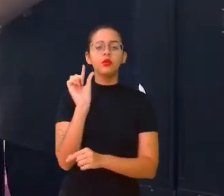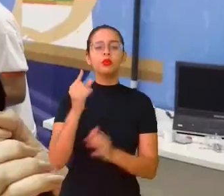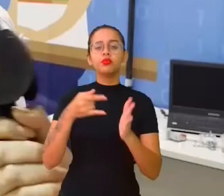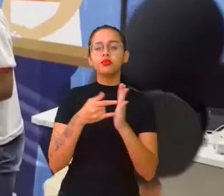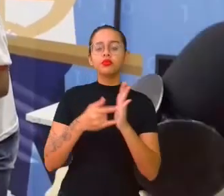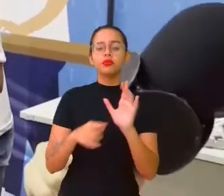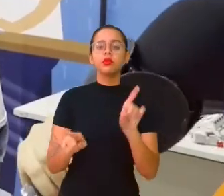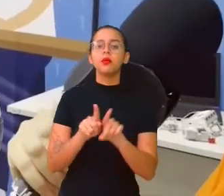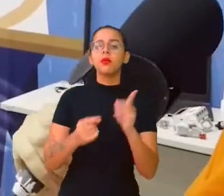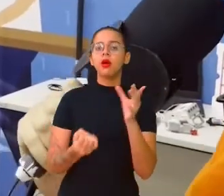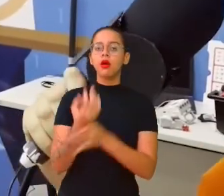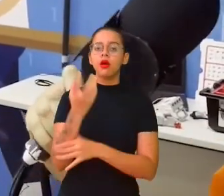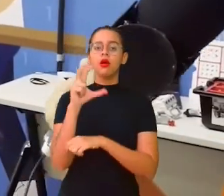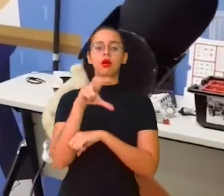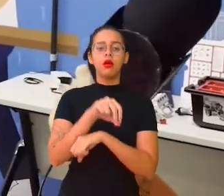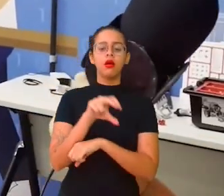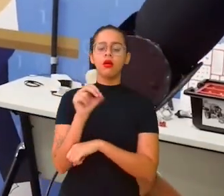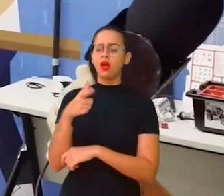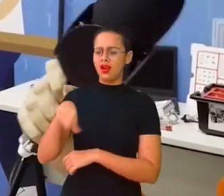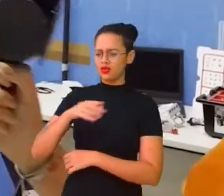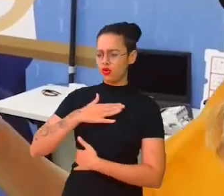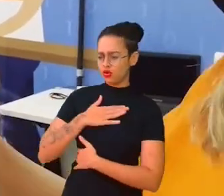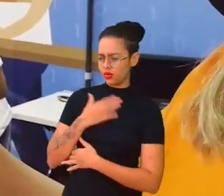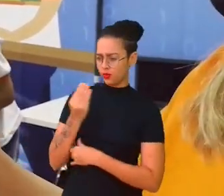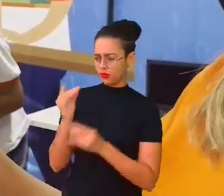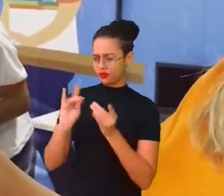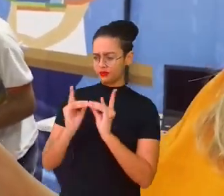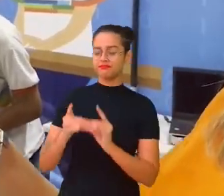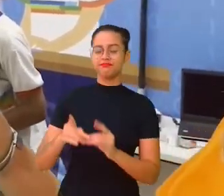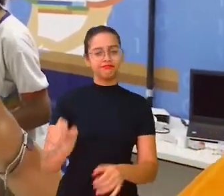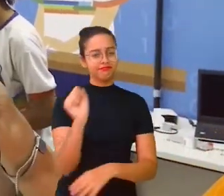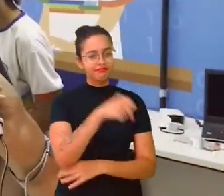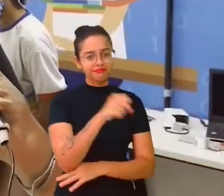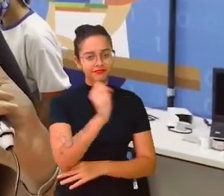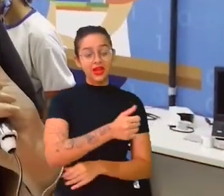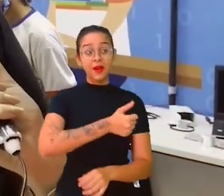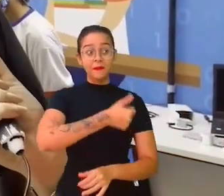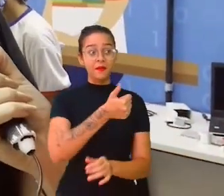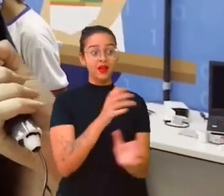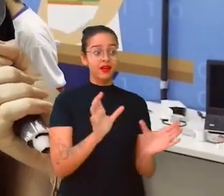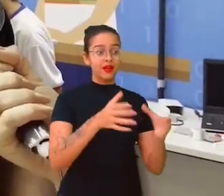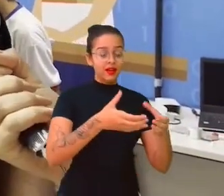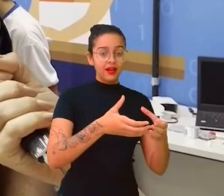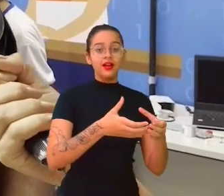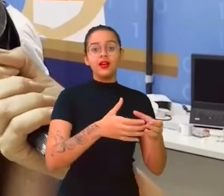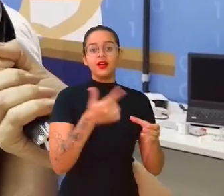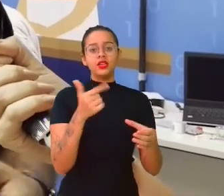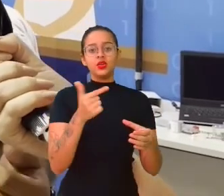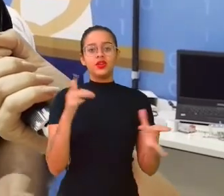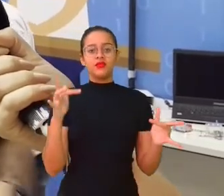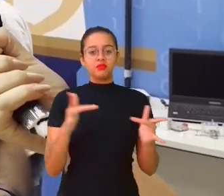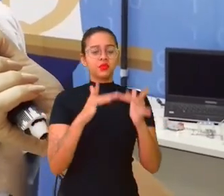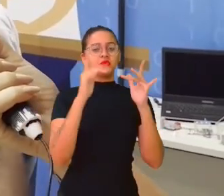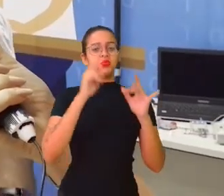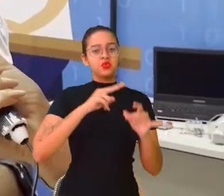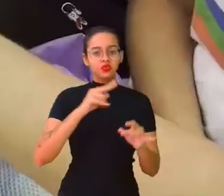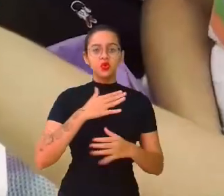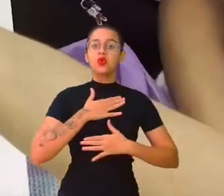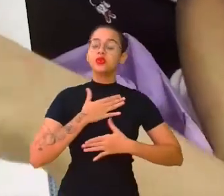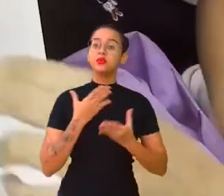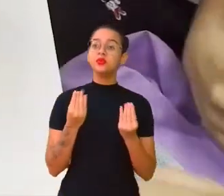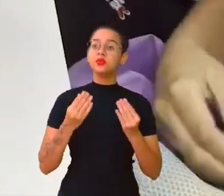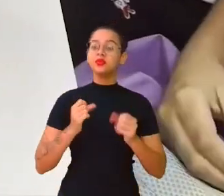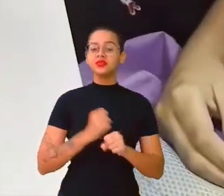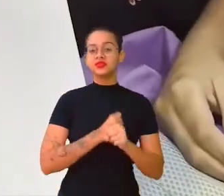robô. Ai, que ótimo! E eles gostaram muito da oficina? Demais, demais. A primeira turma, como não teve nenhum contato, gostaram bastante